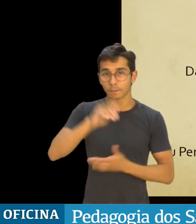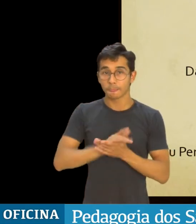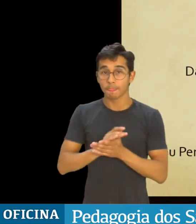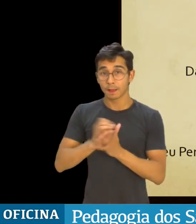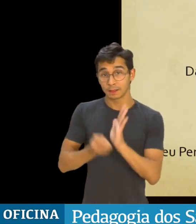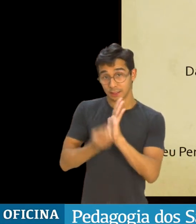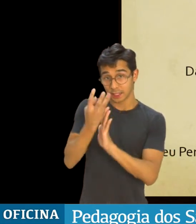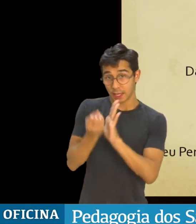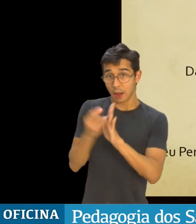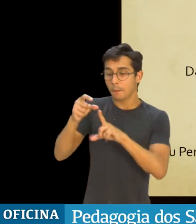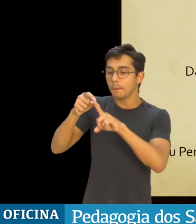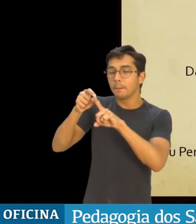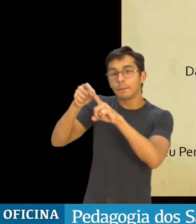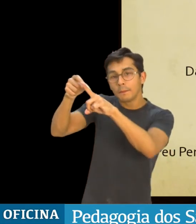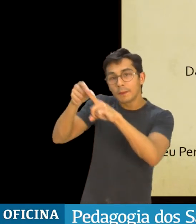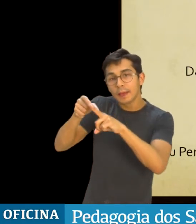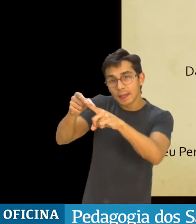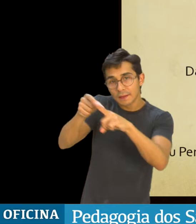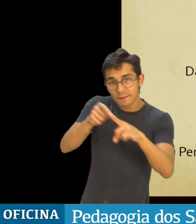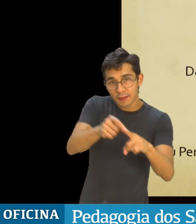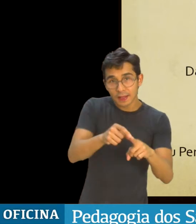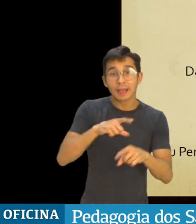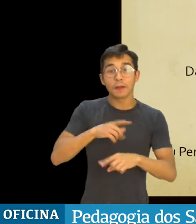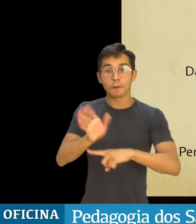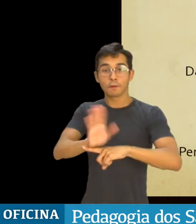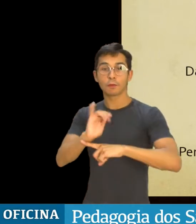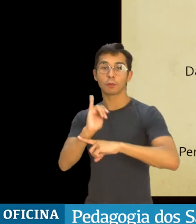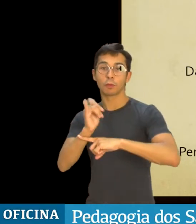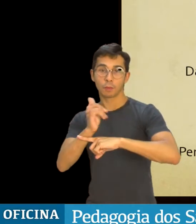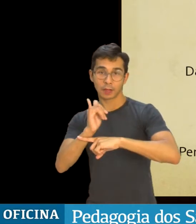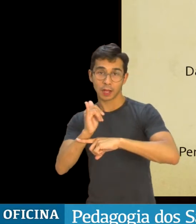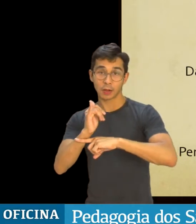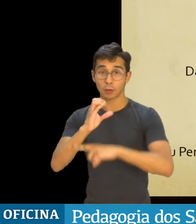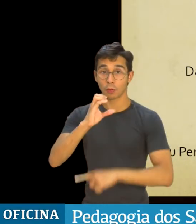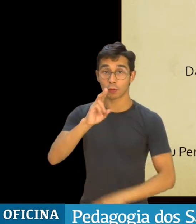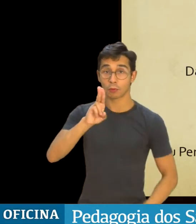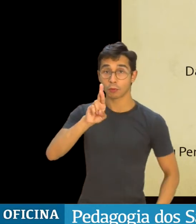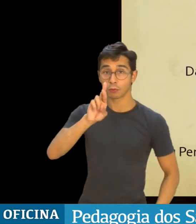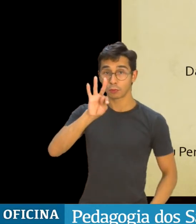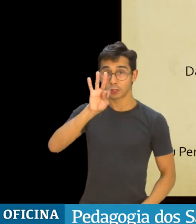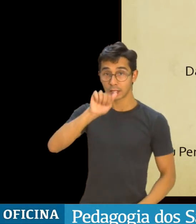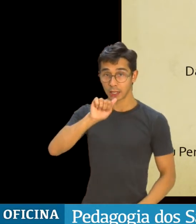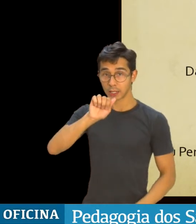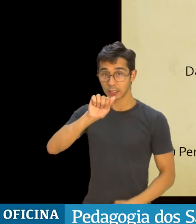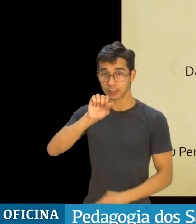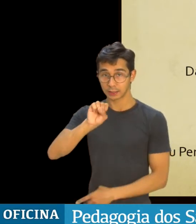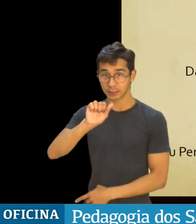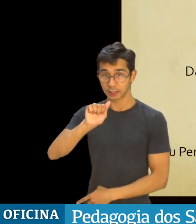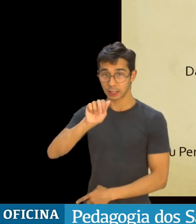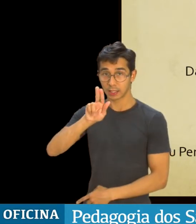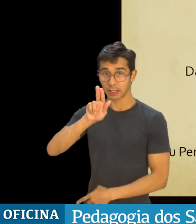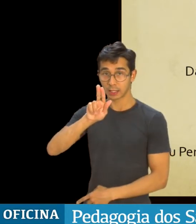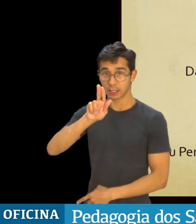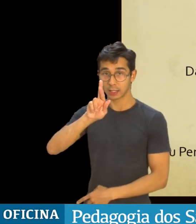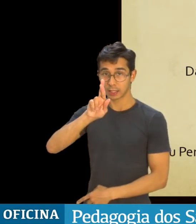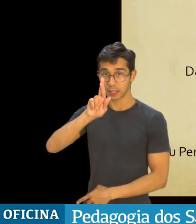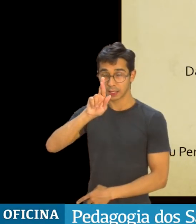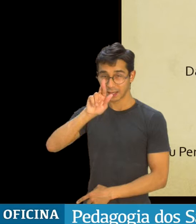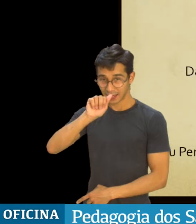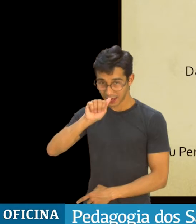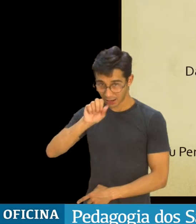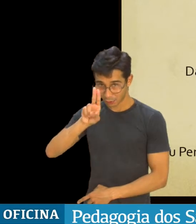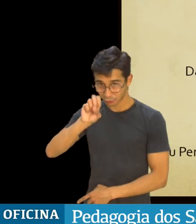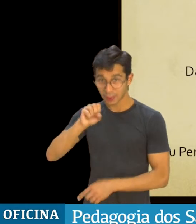da Periferia, o documentário Curta Saraus. Ele está disponível na internet, é muito fácil vocês encontrarem. Ele é